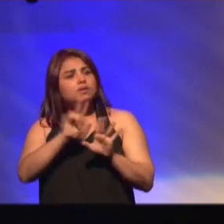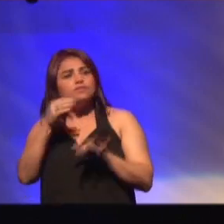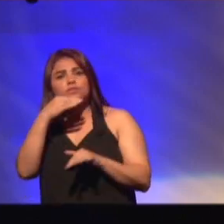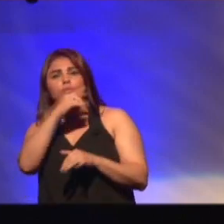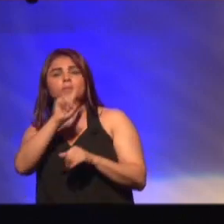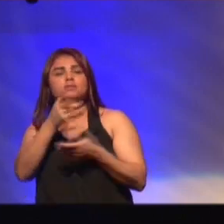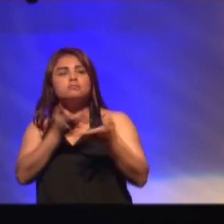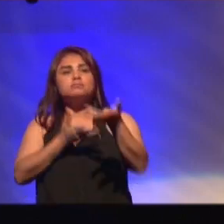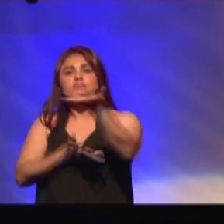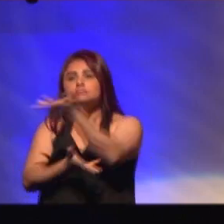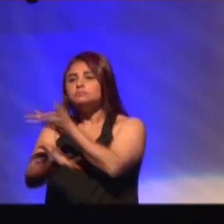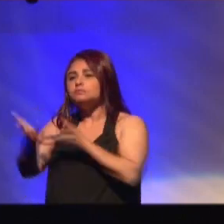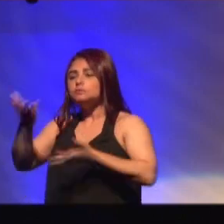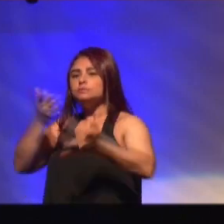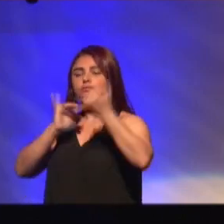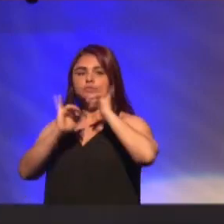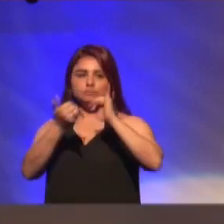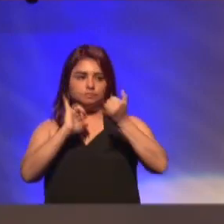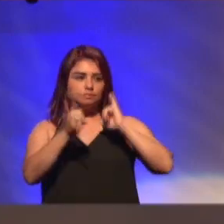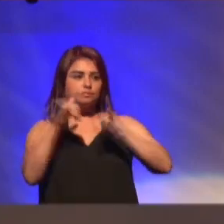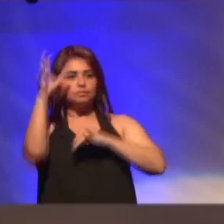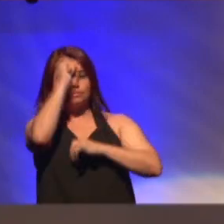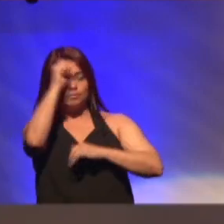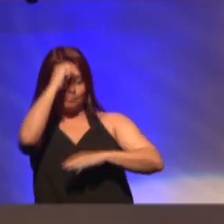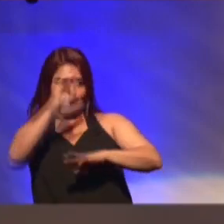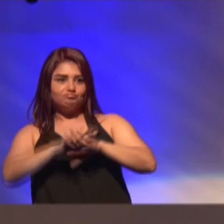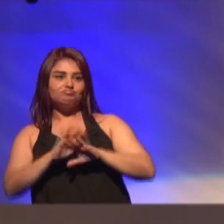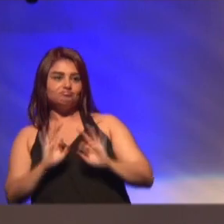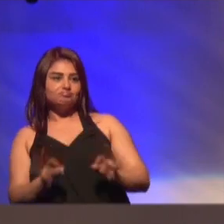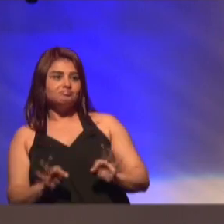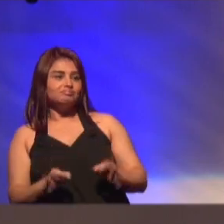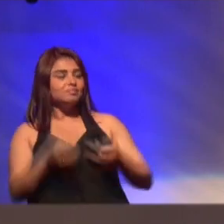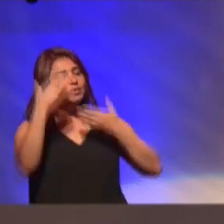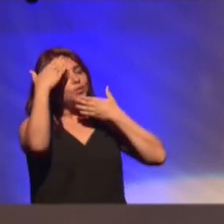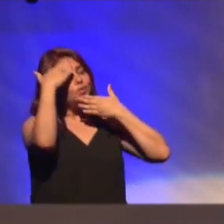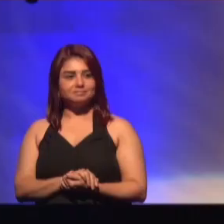mas compartilhando informação, a gente acaba aprendendo ainda mais, né? Muito obrigado, doutor.